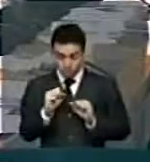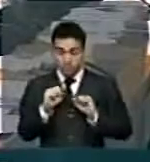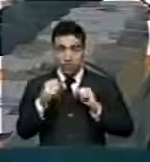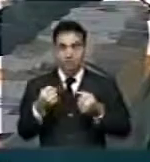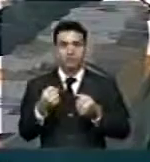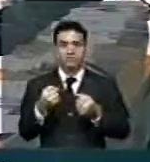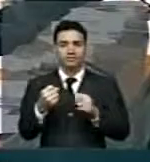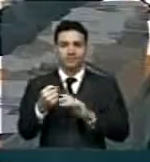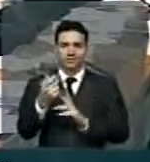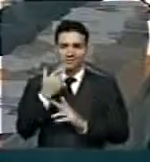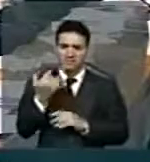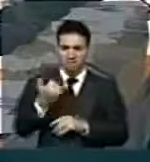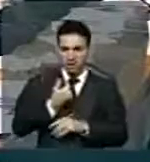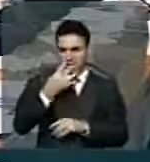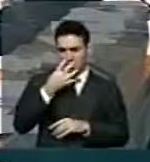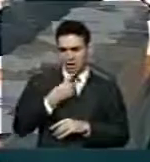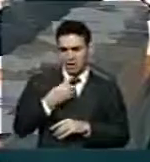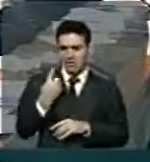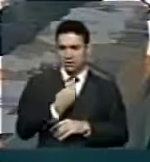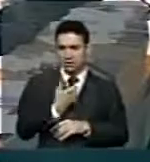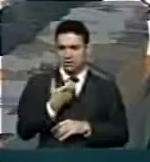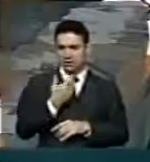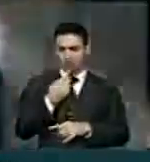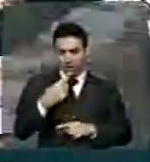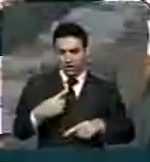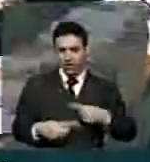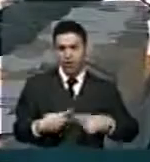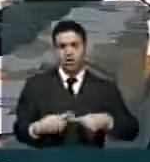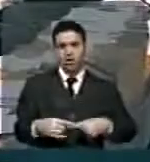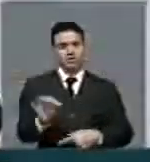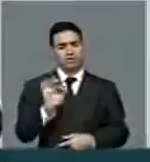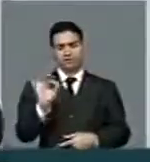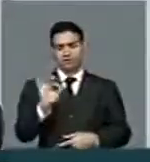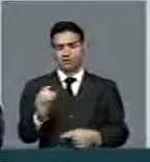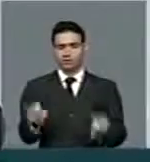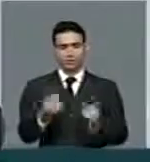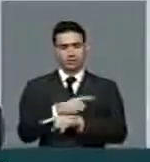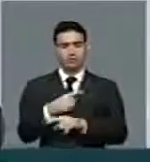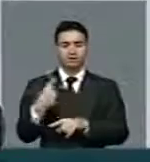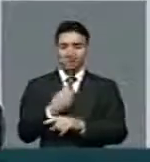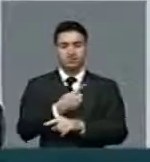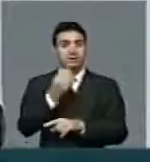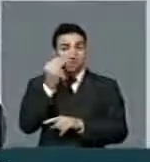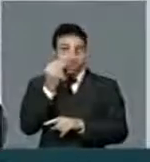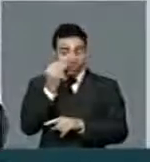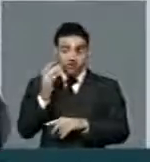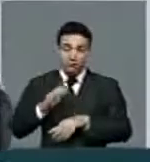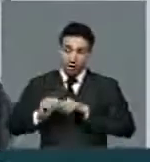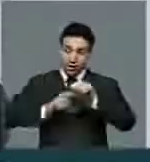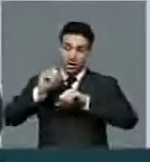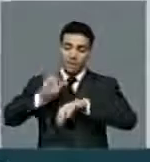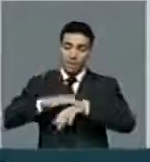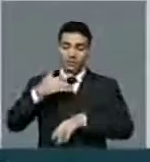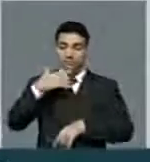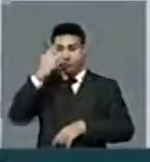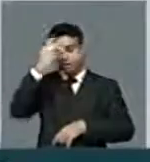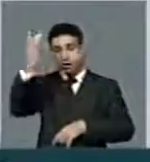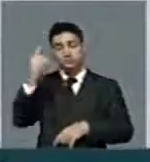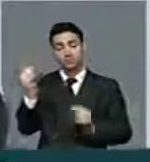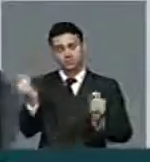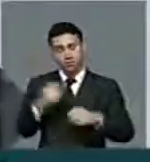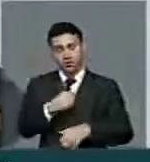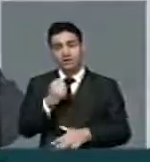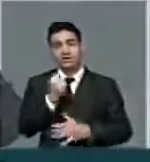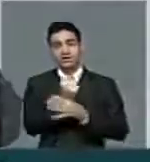queira burocratizar. Ao contrário, nós estamos no esforço de desburocratizar e de dar segurança a todo